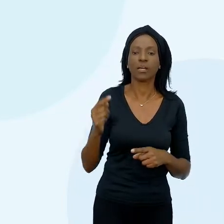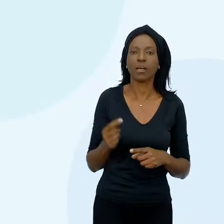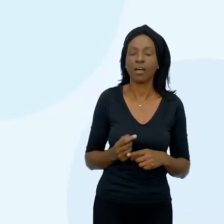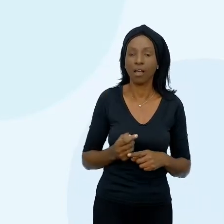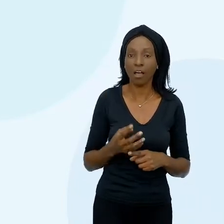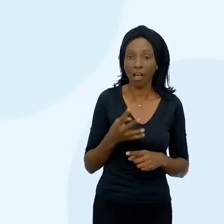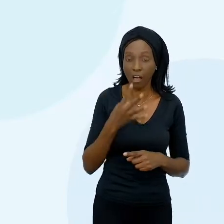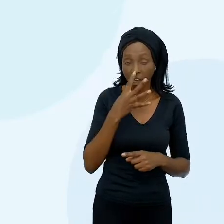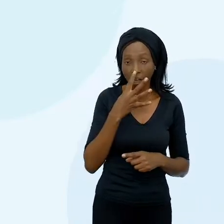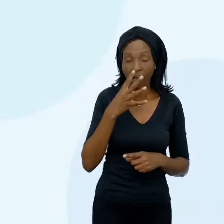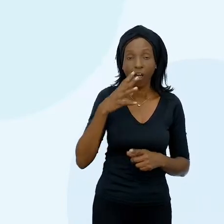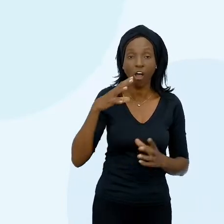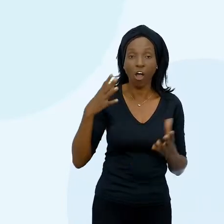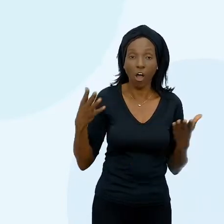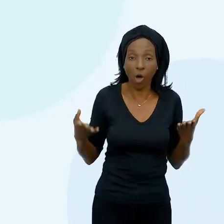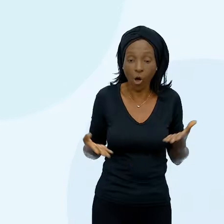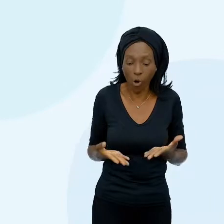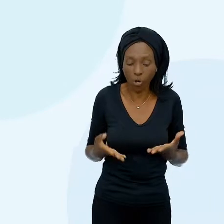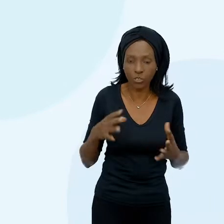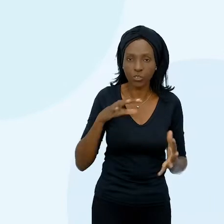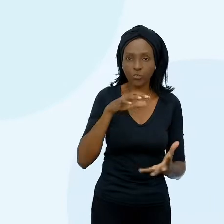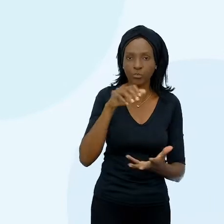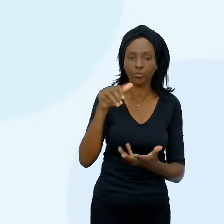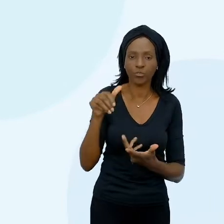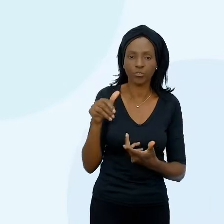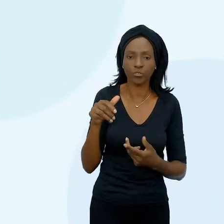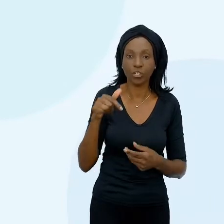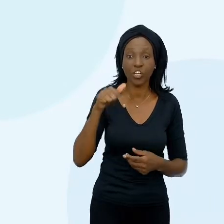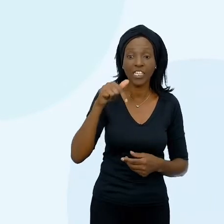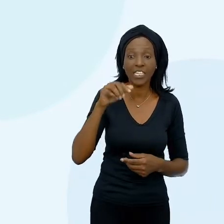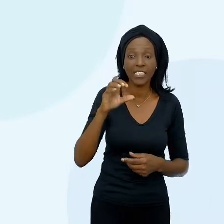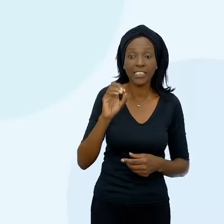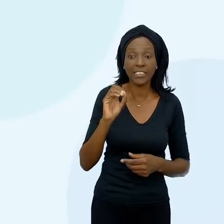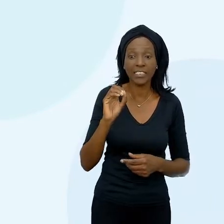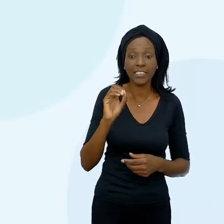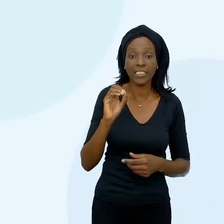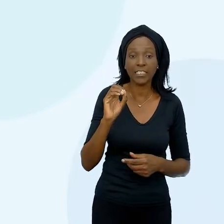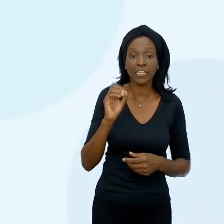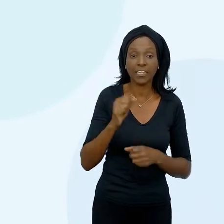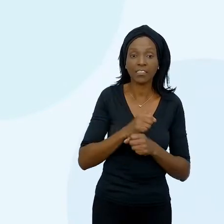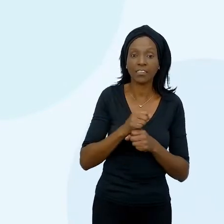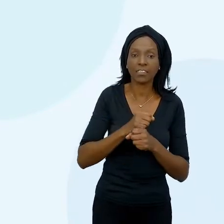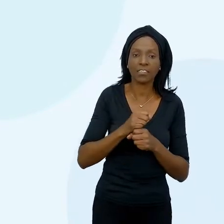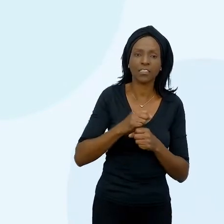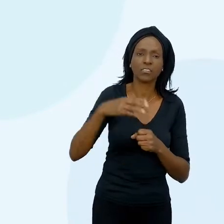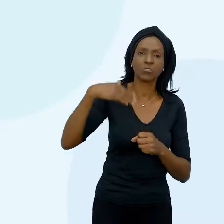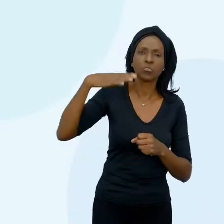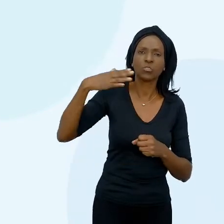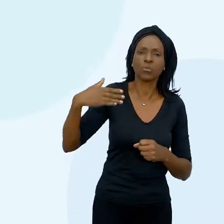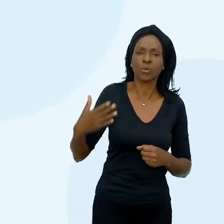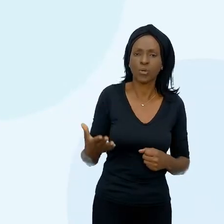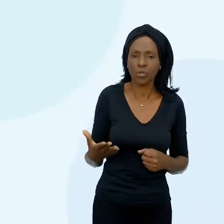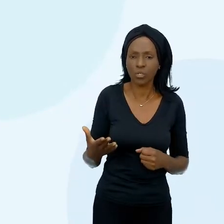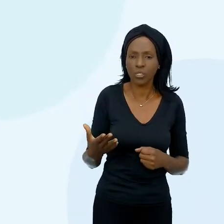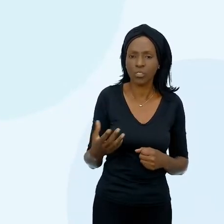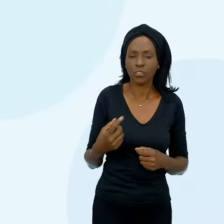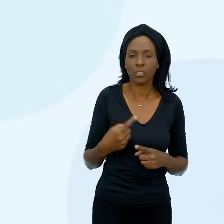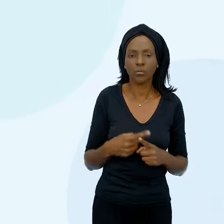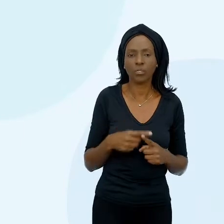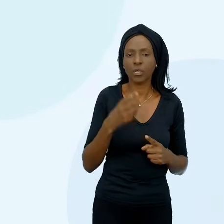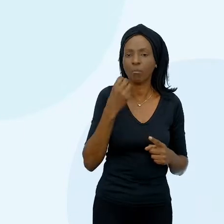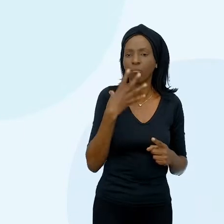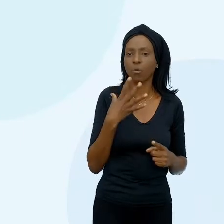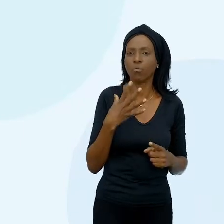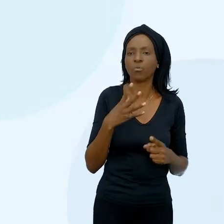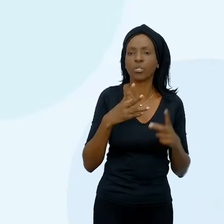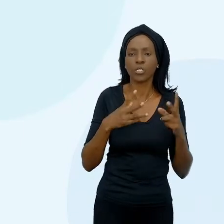nosso mundo hoje. 70, 80 anos depois. Porque, bom, como todos os clássicos,